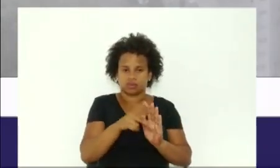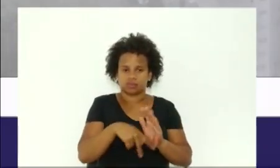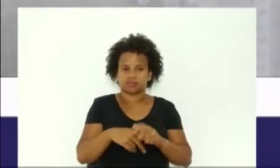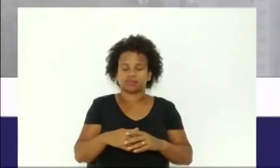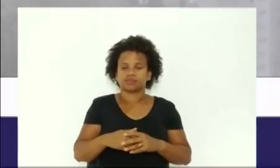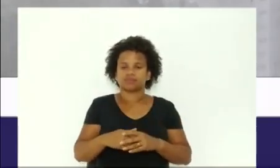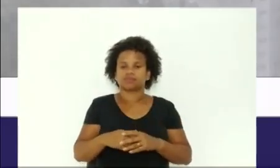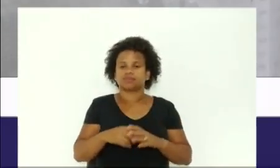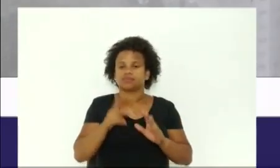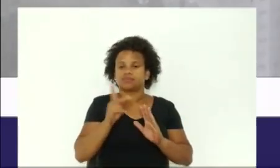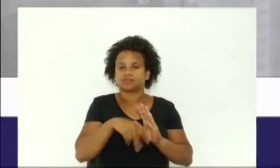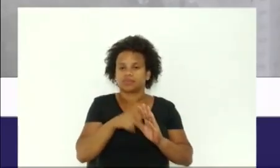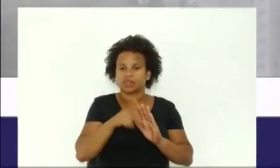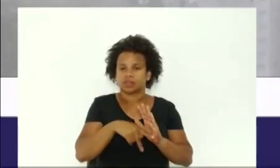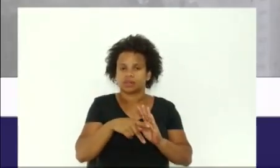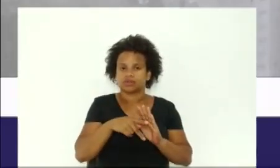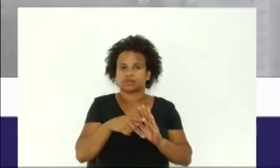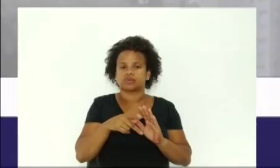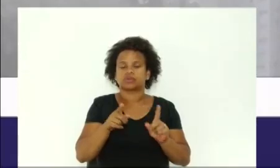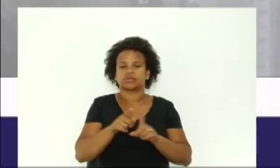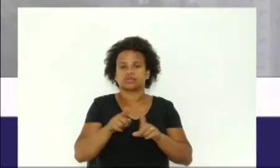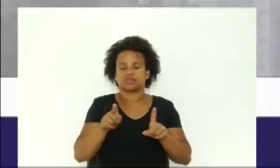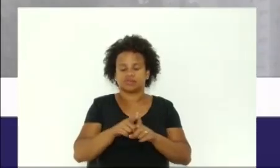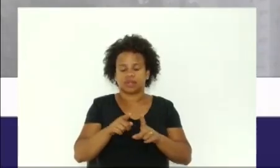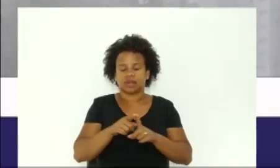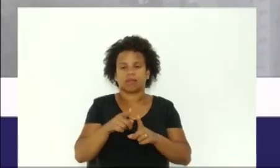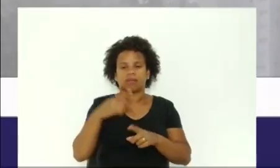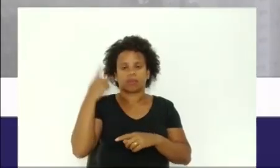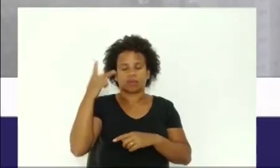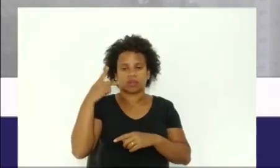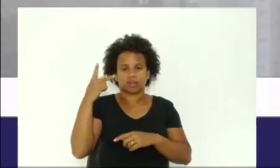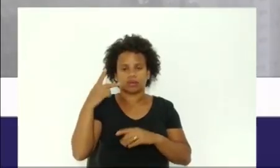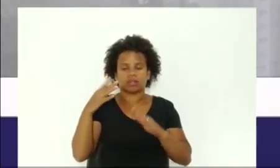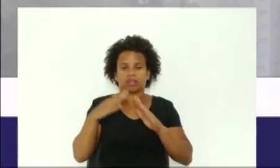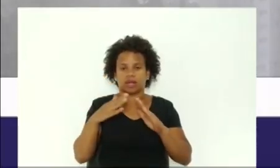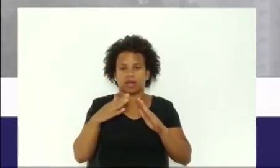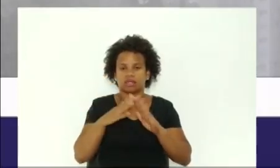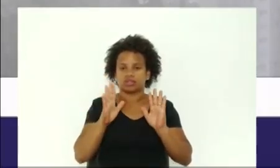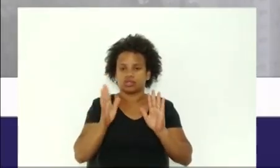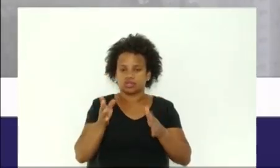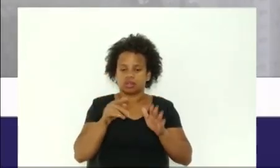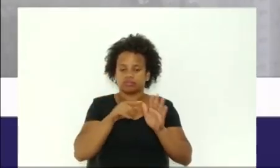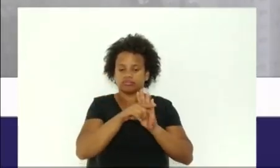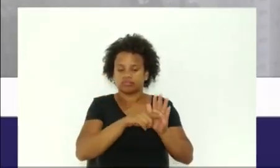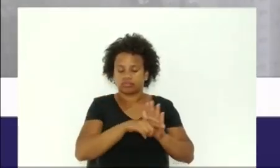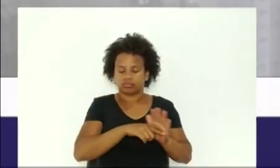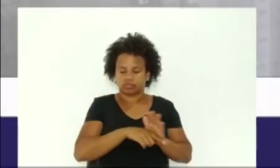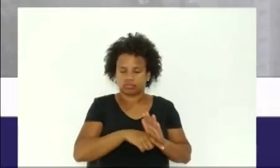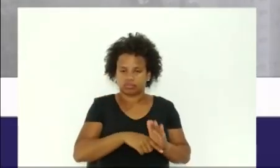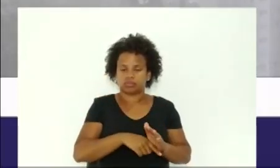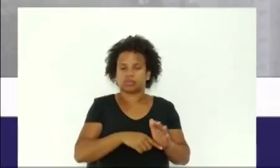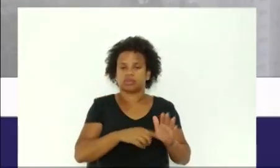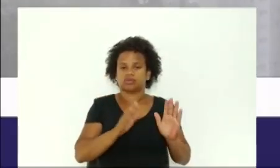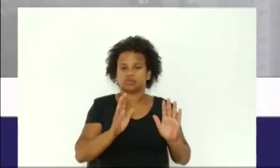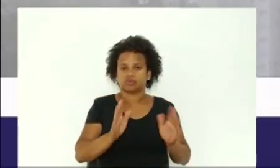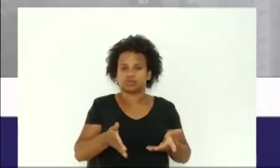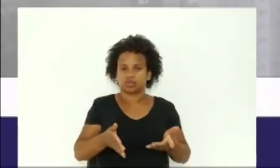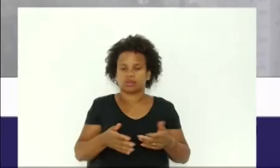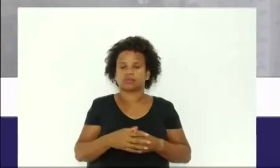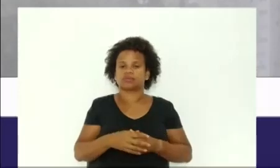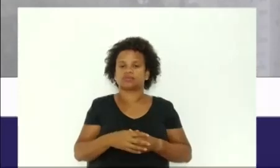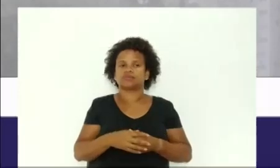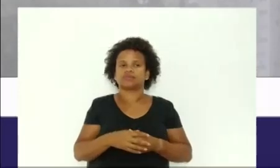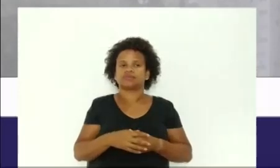projeto esse que passou também pela Procuradoria da Casa, fez as investidas e análises, submeteu